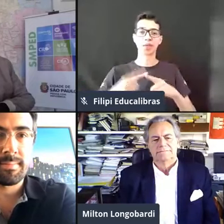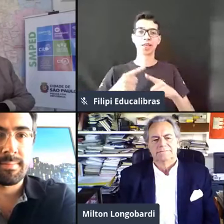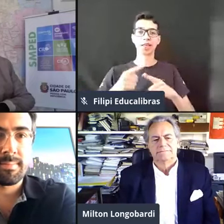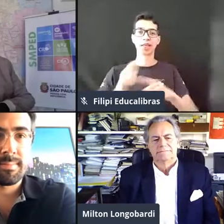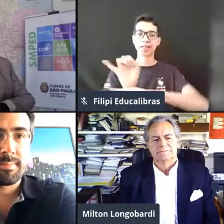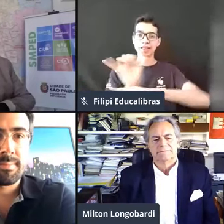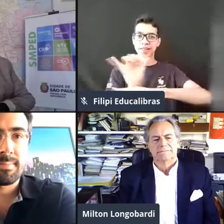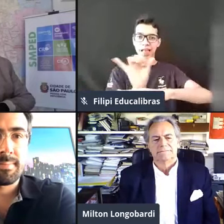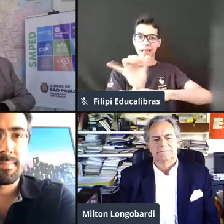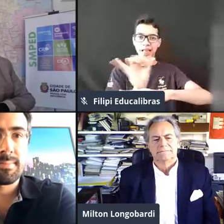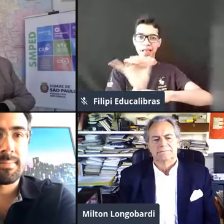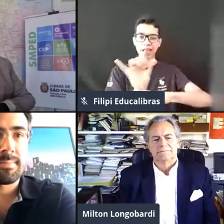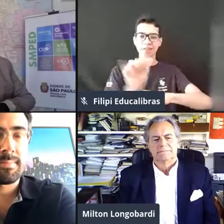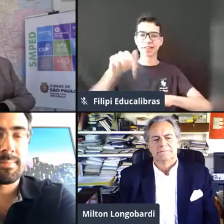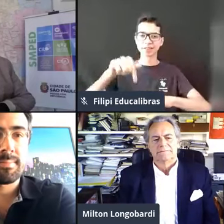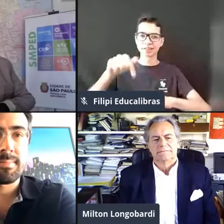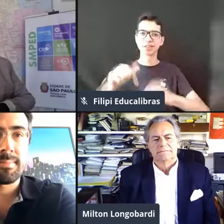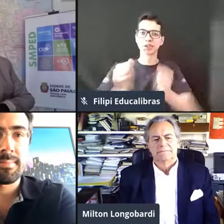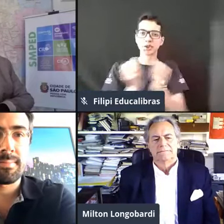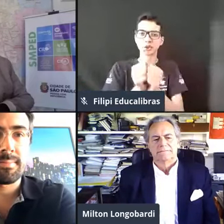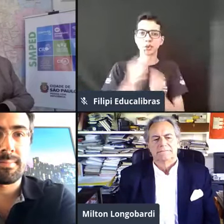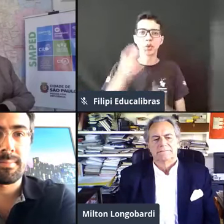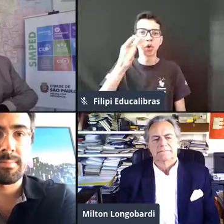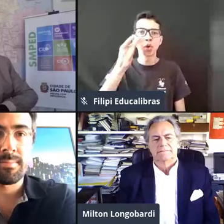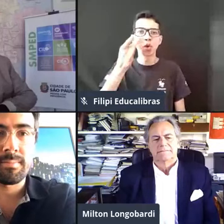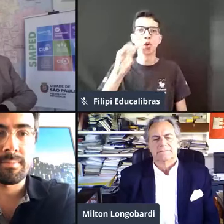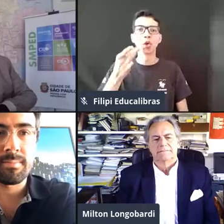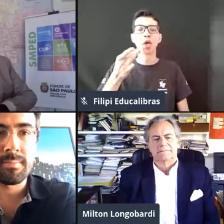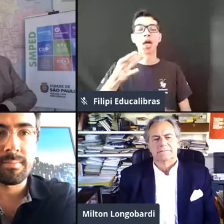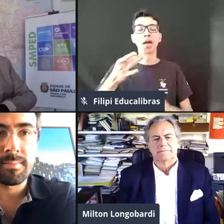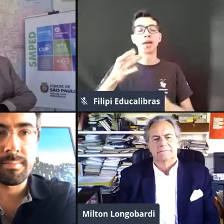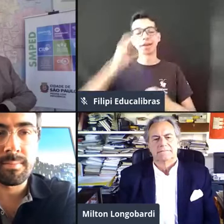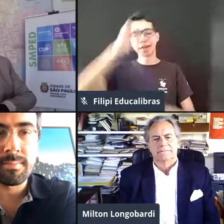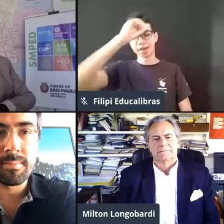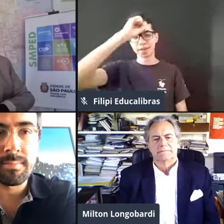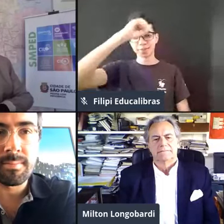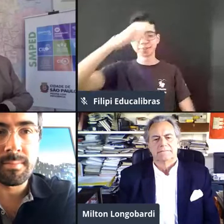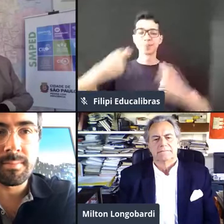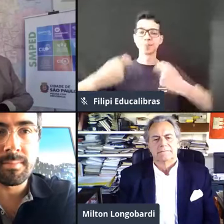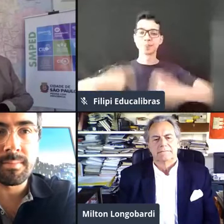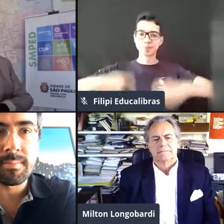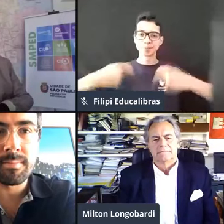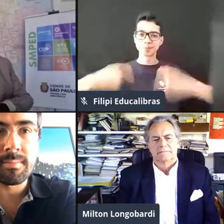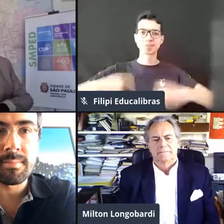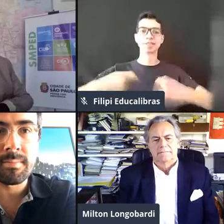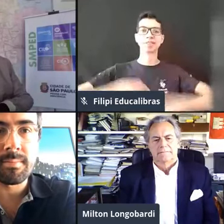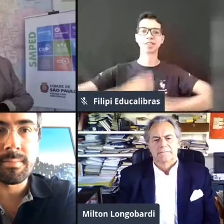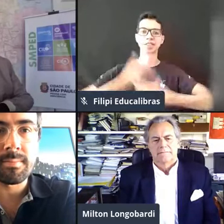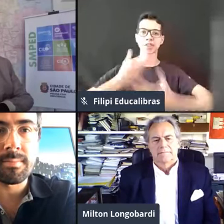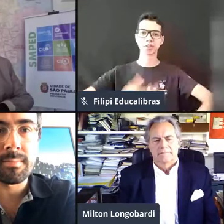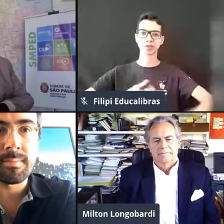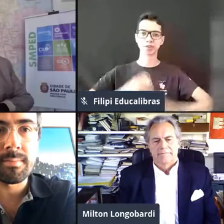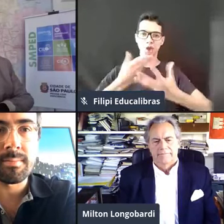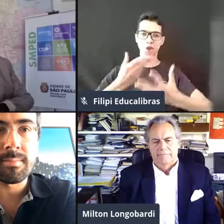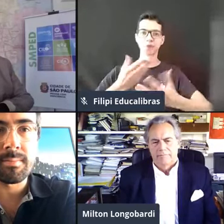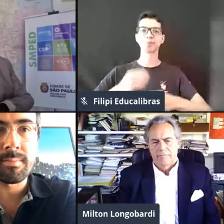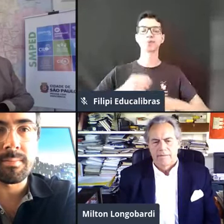de vanguarda, conteúdo de vanguarda, né, informações relevantes nessa época que nós